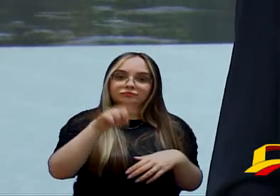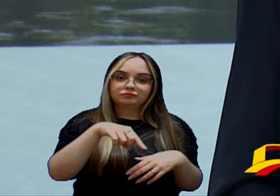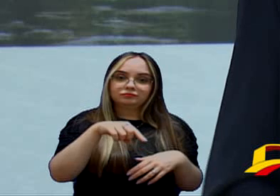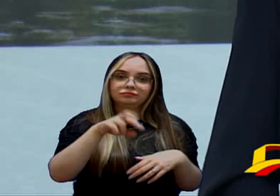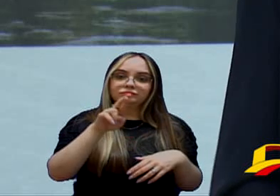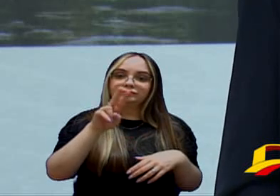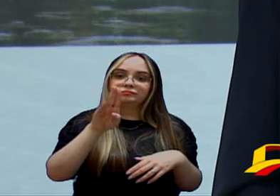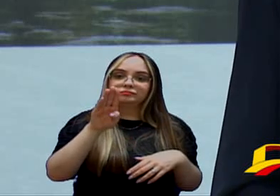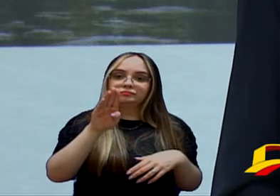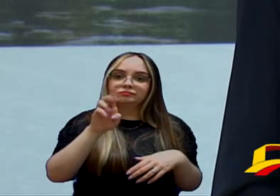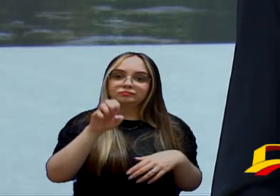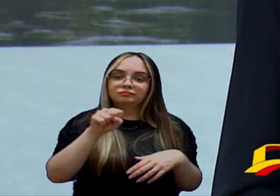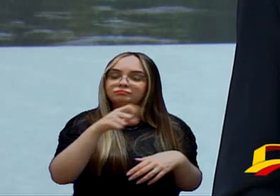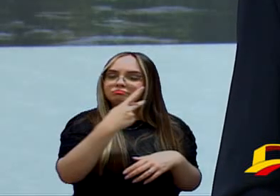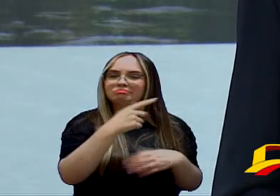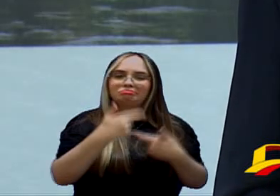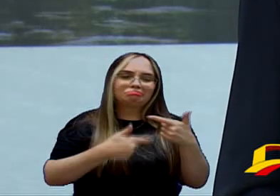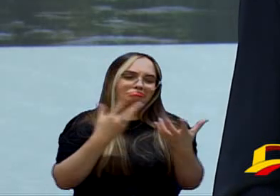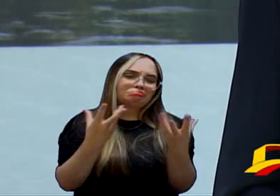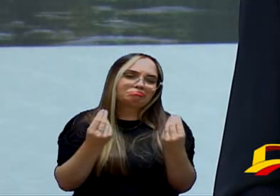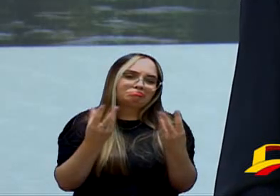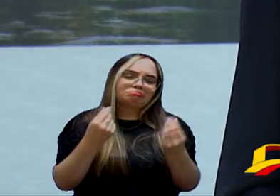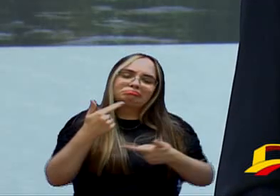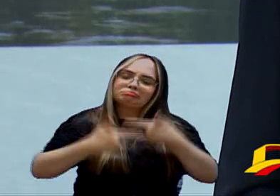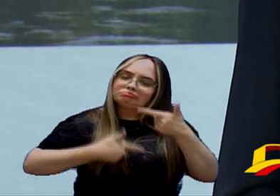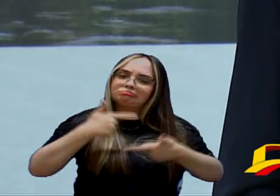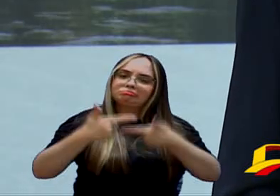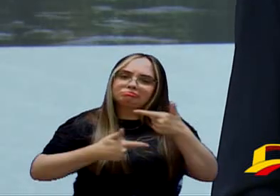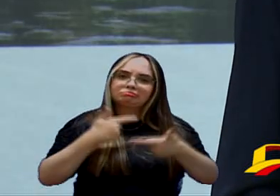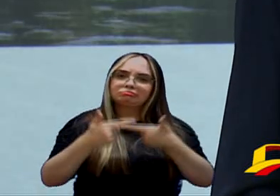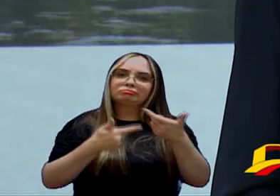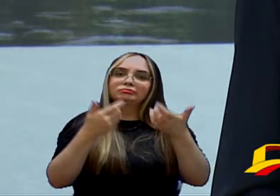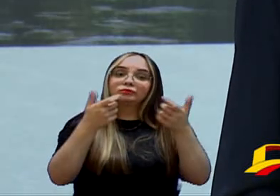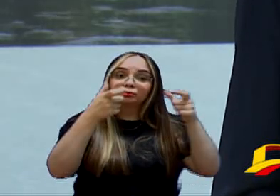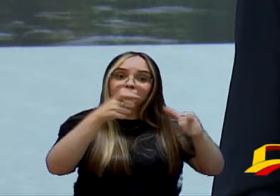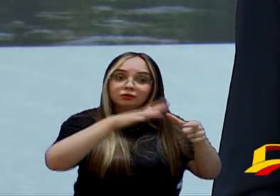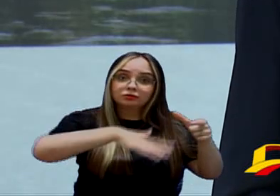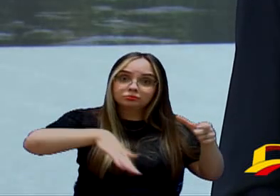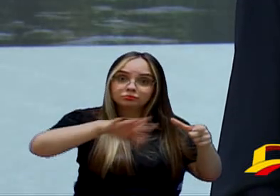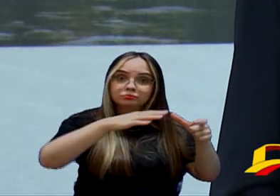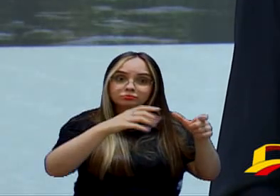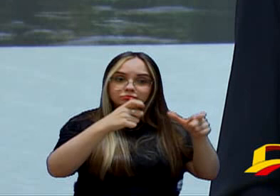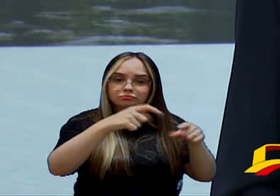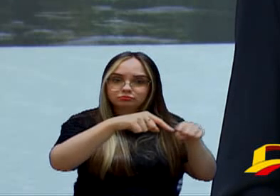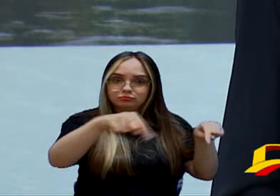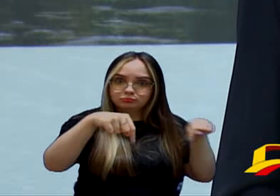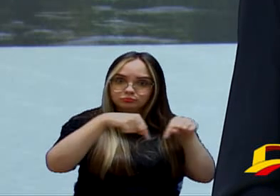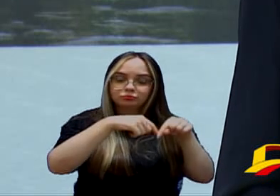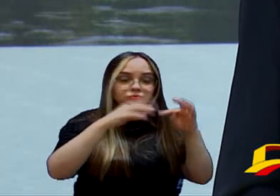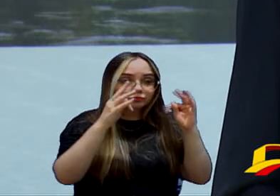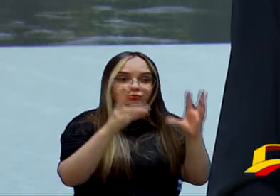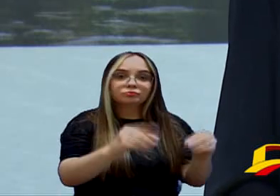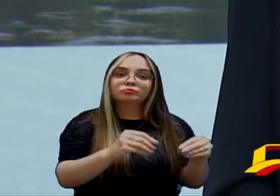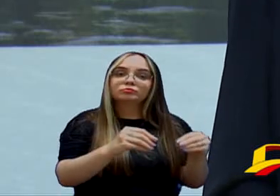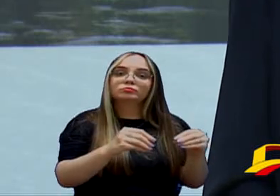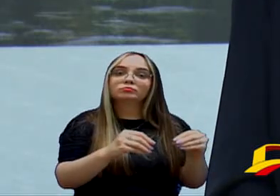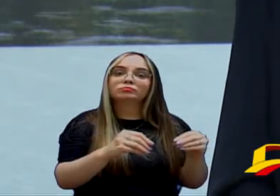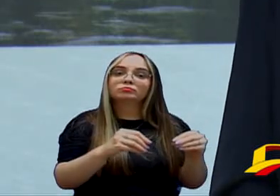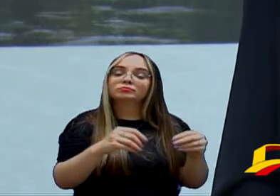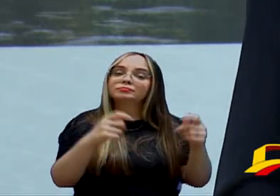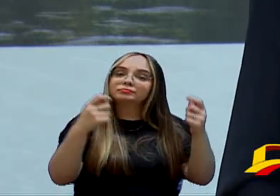que não mediu esforços para que toda aquela estrutura toda aquela estrutura